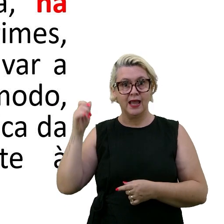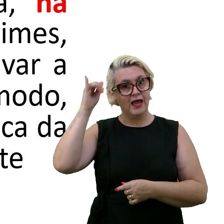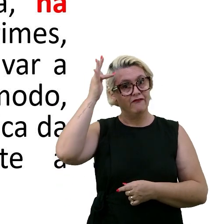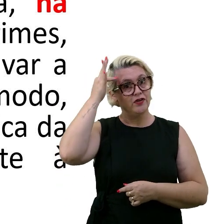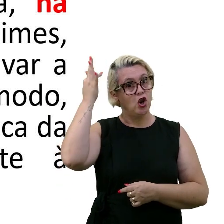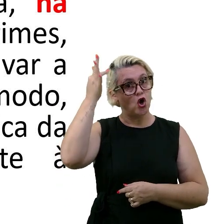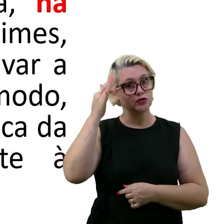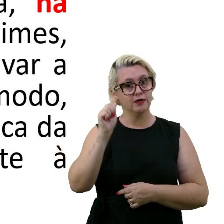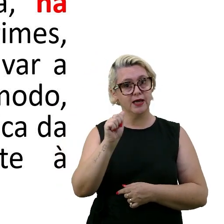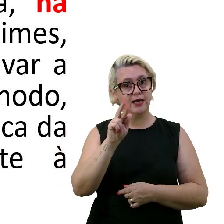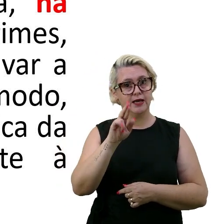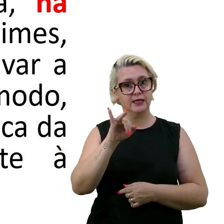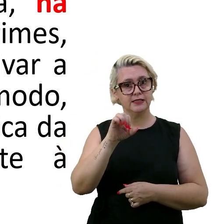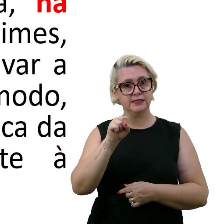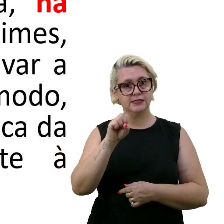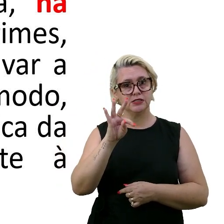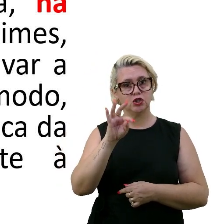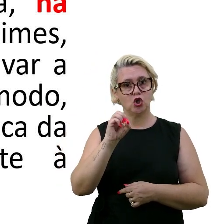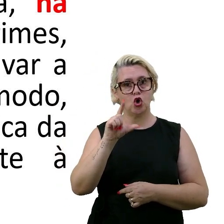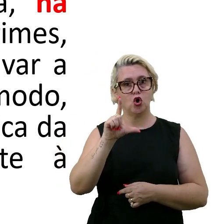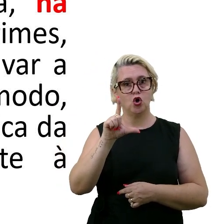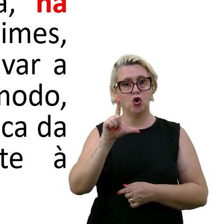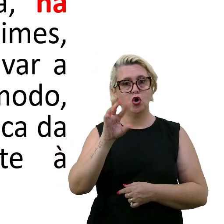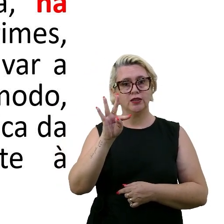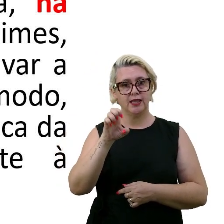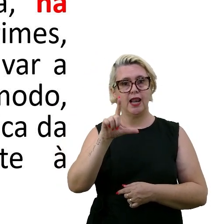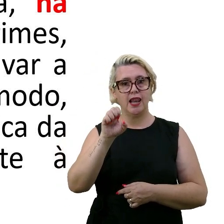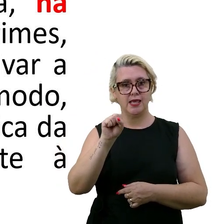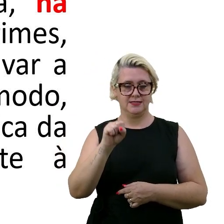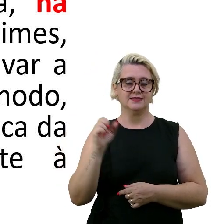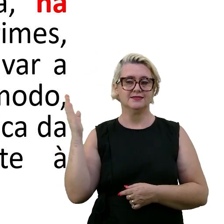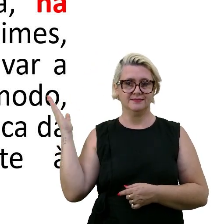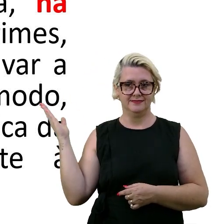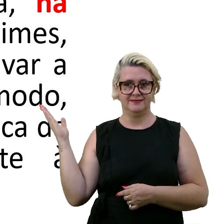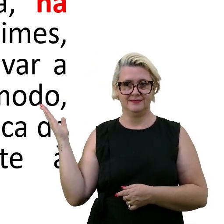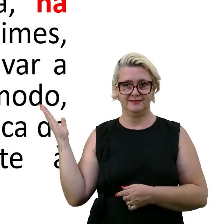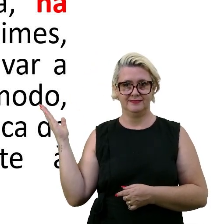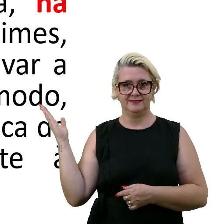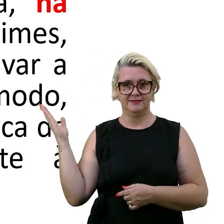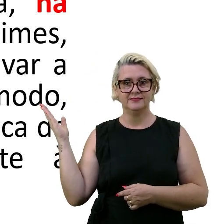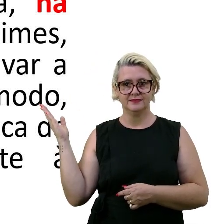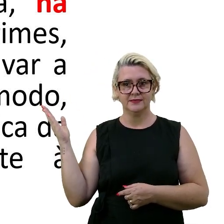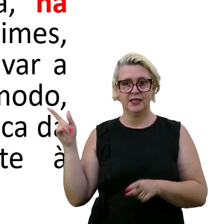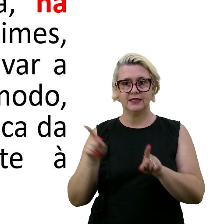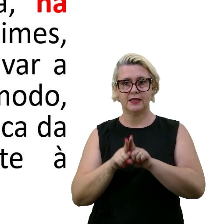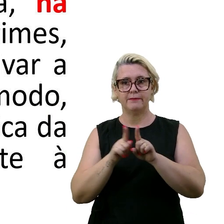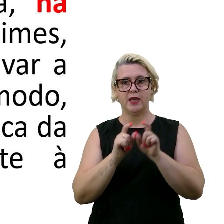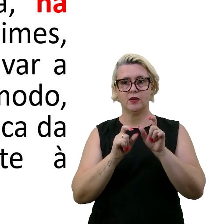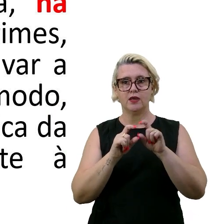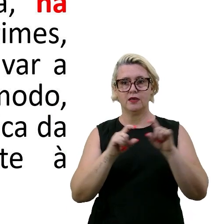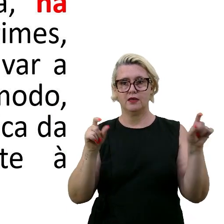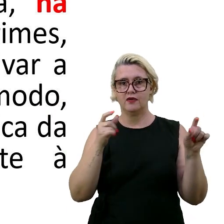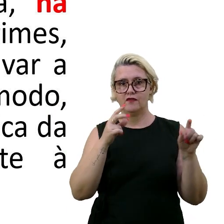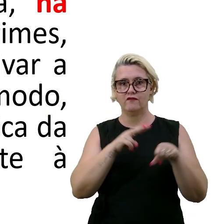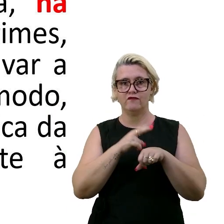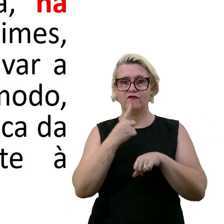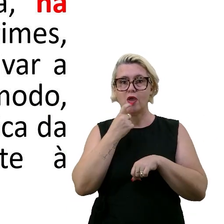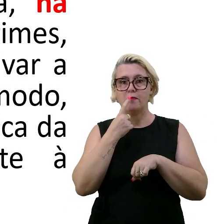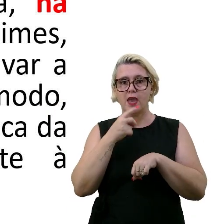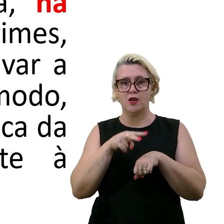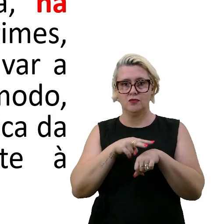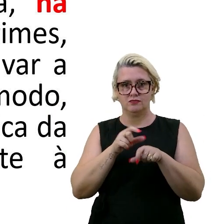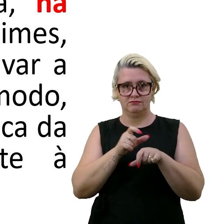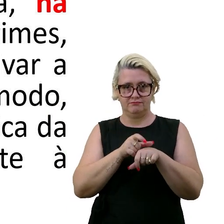Aristóteles. Nós temos, é possível perceber, e essa expressão, brechas que permitem, são modalizadores